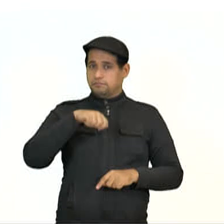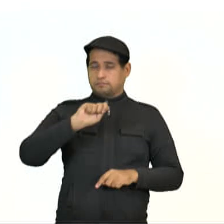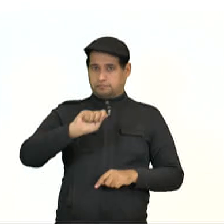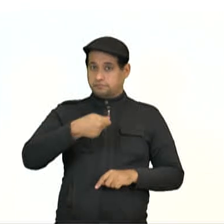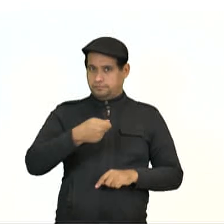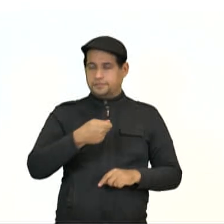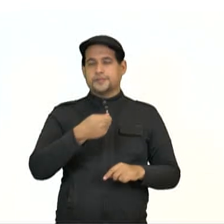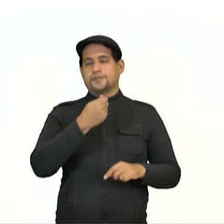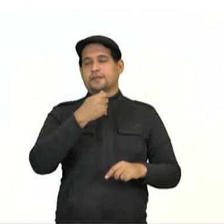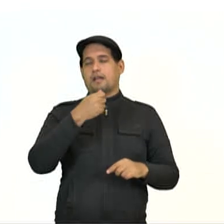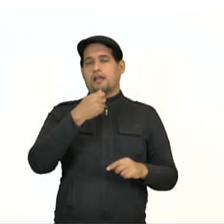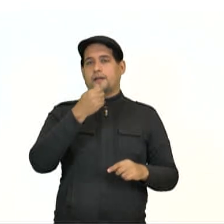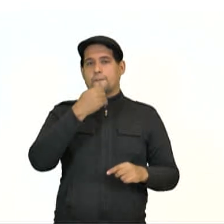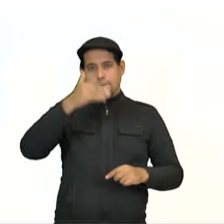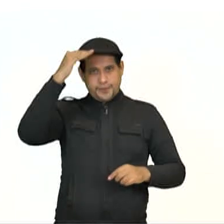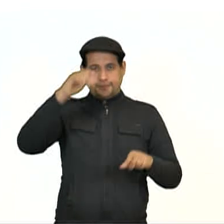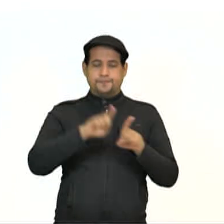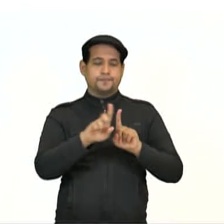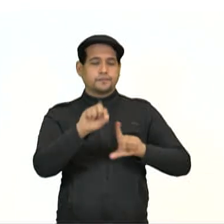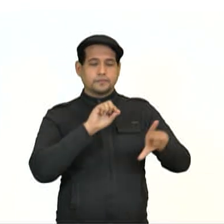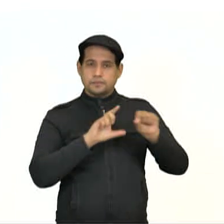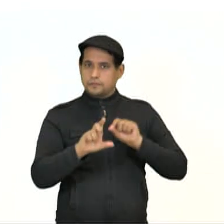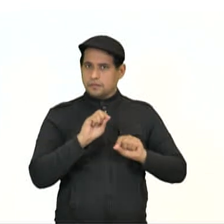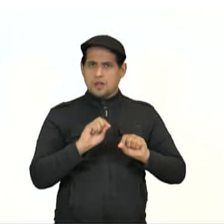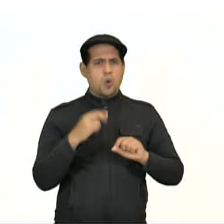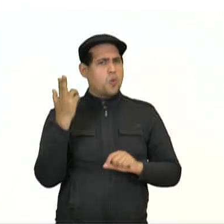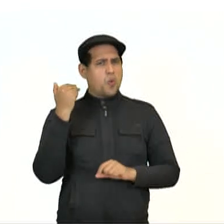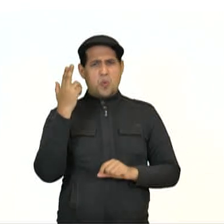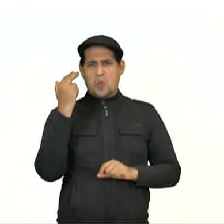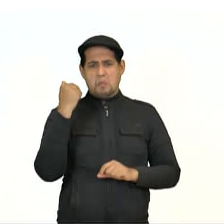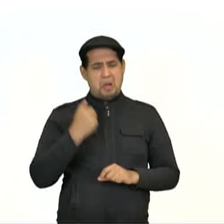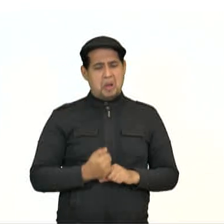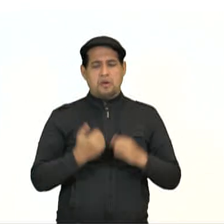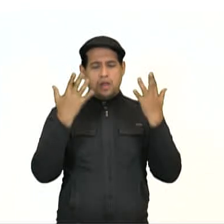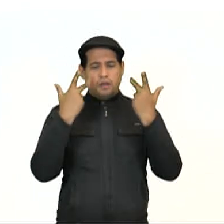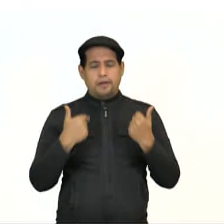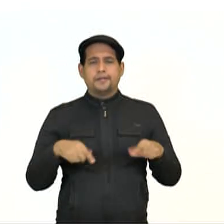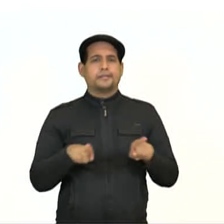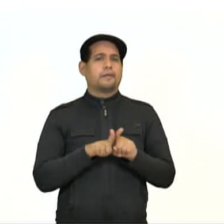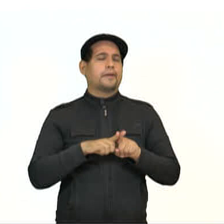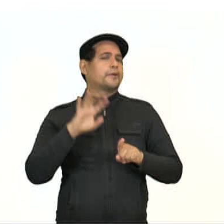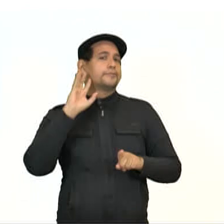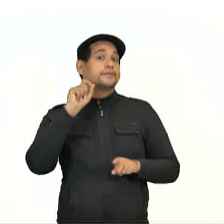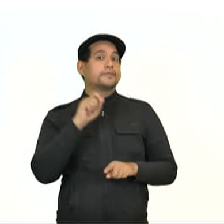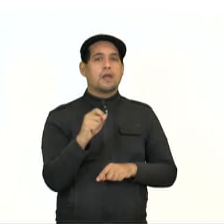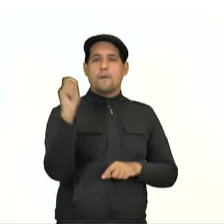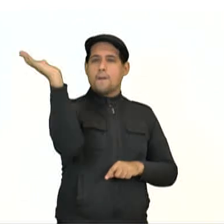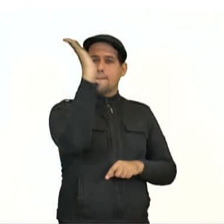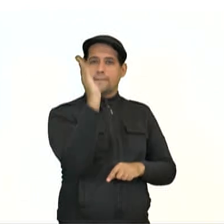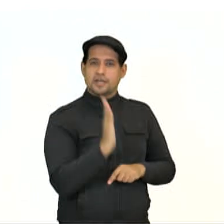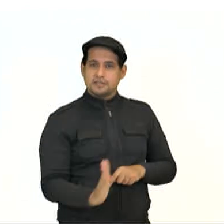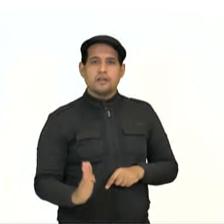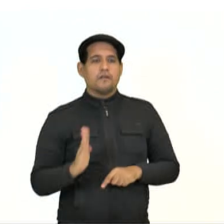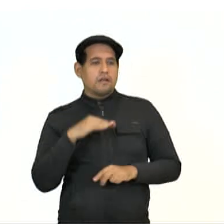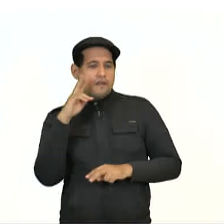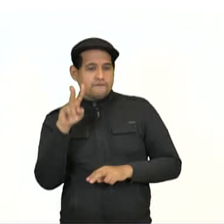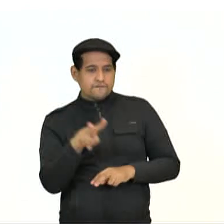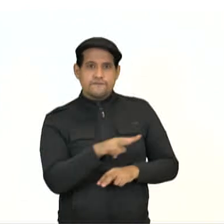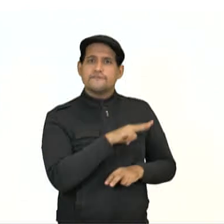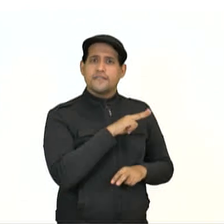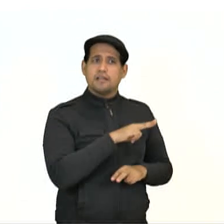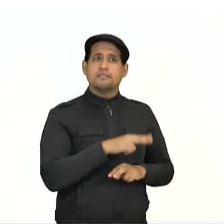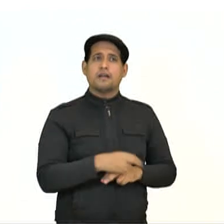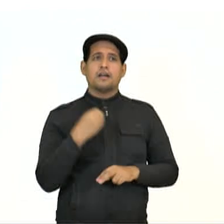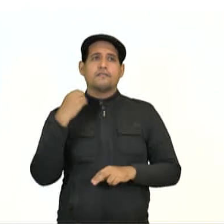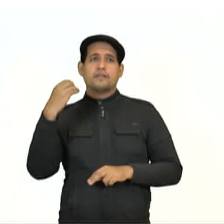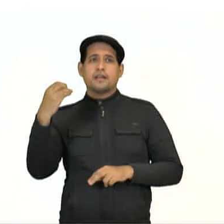esse tipo de seleção ocorria de maneira natural nas espécies, ele passou pelo Brasil na sua viagem pelo Beagle,